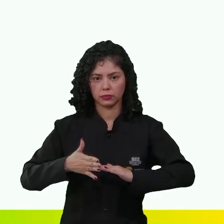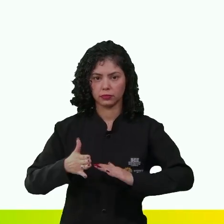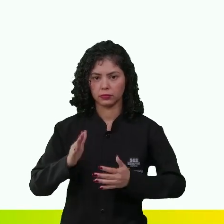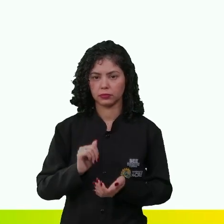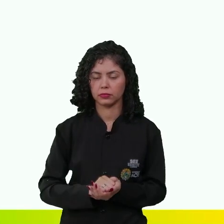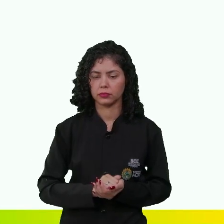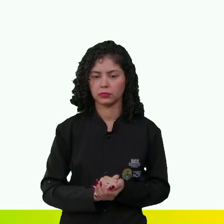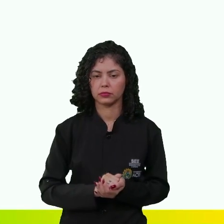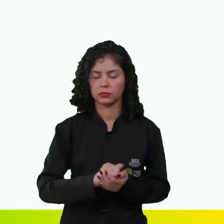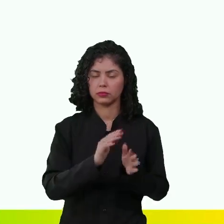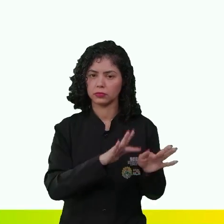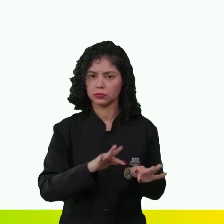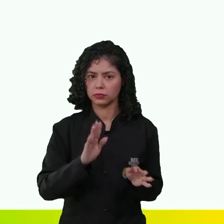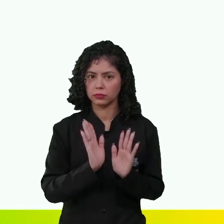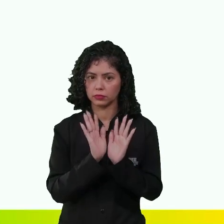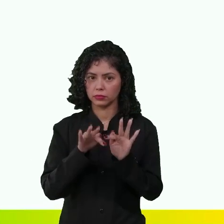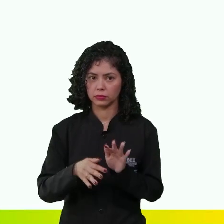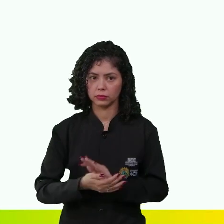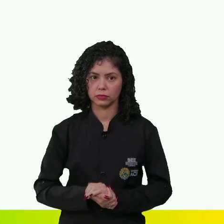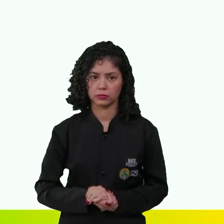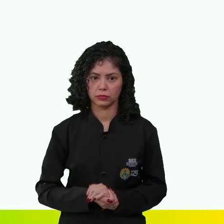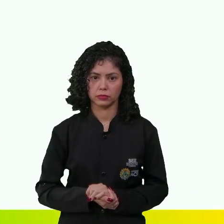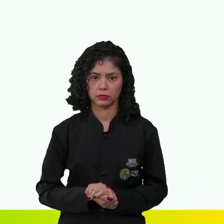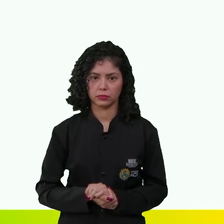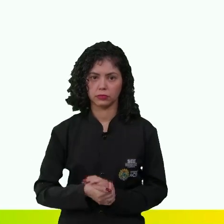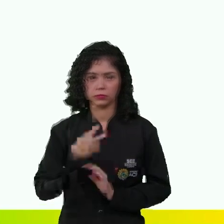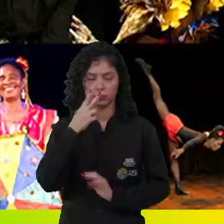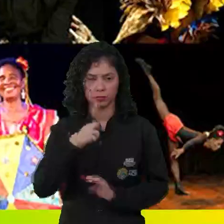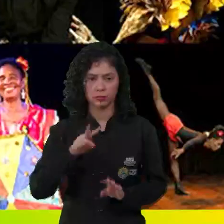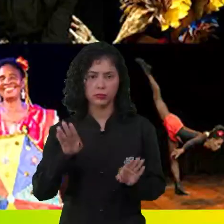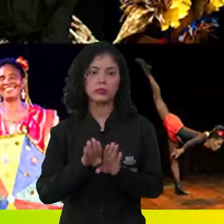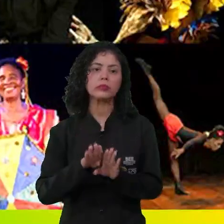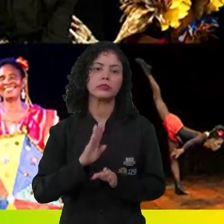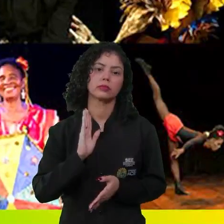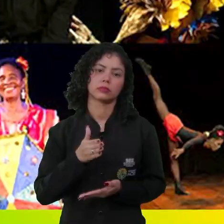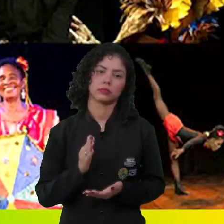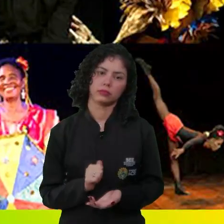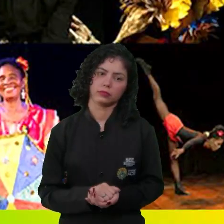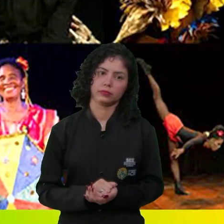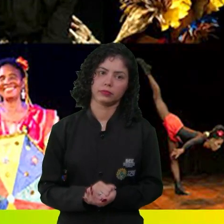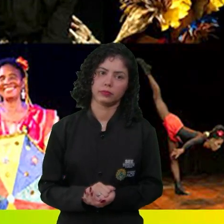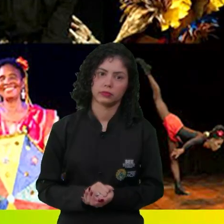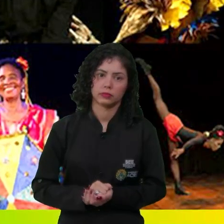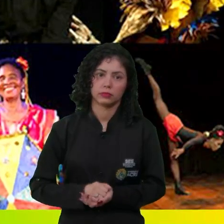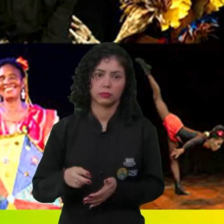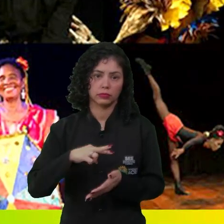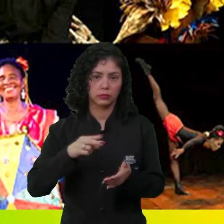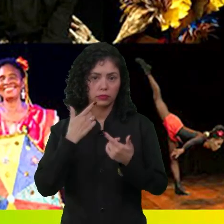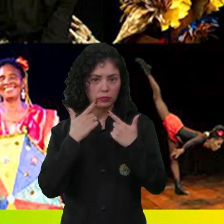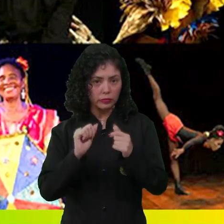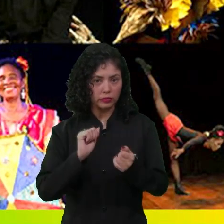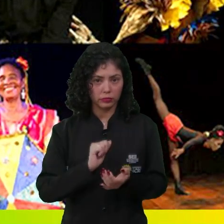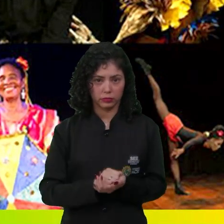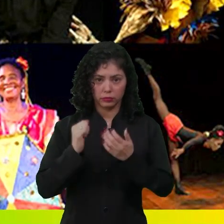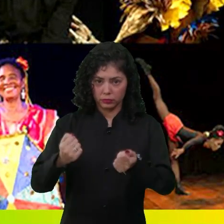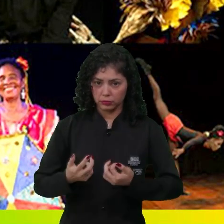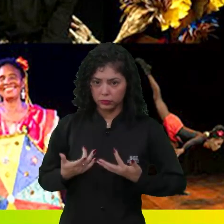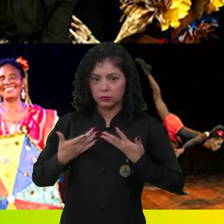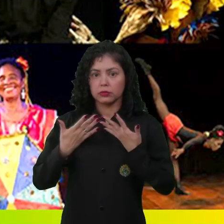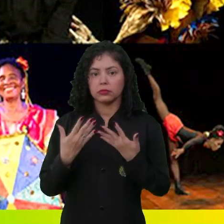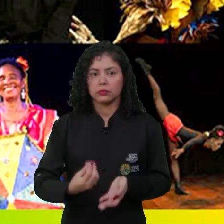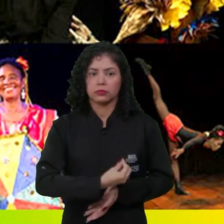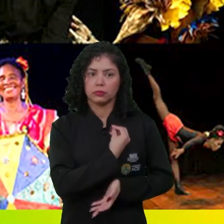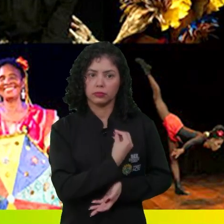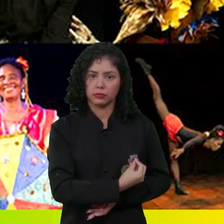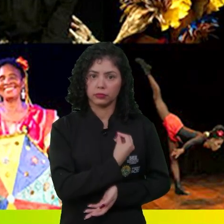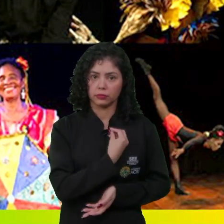clássico, folclórico, enfim. Bastou bater o olho, a gente já identifica tudo isso. Então, assim, ó, a dança, assim como a língua, é